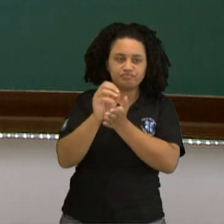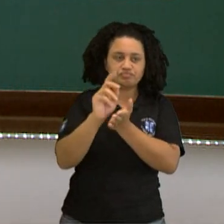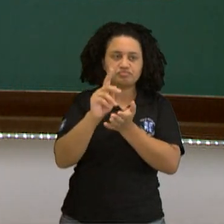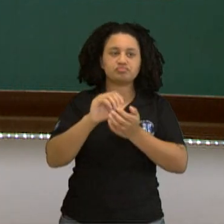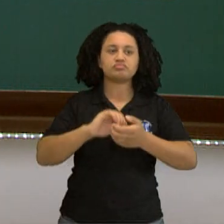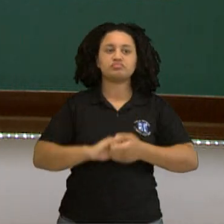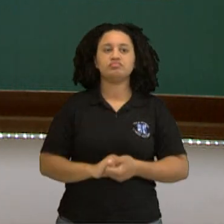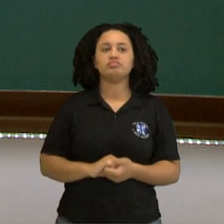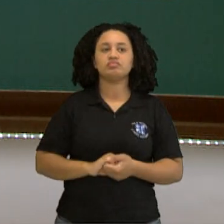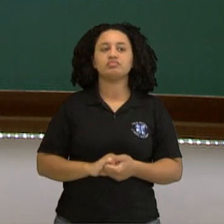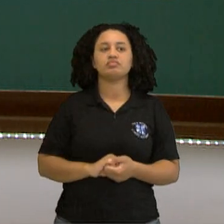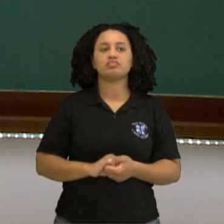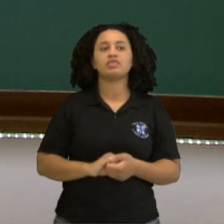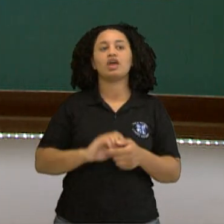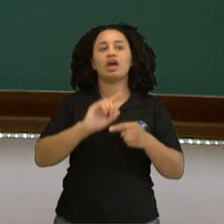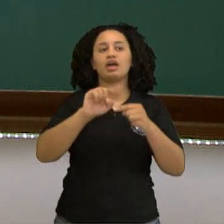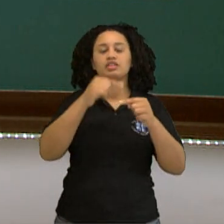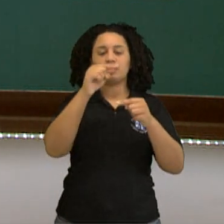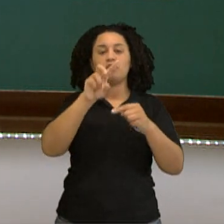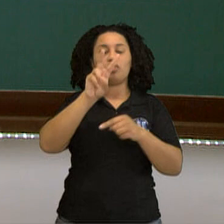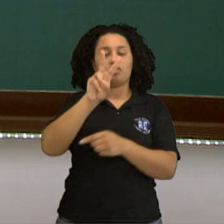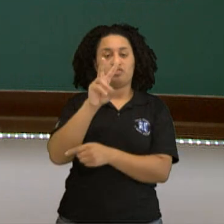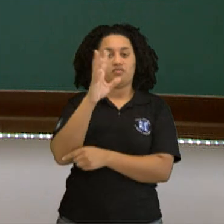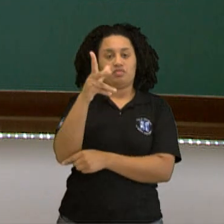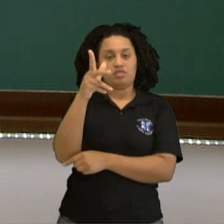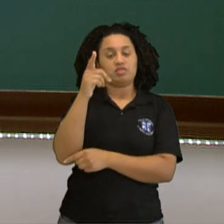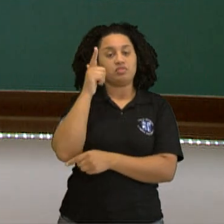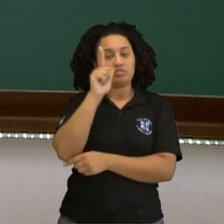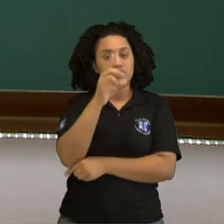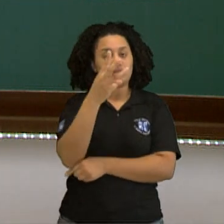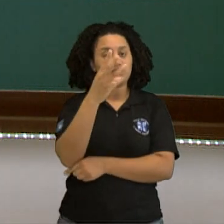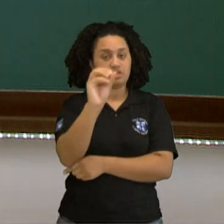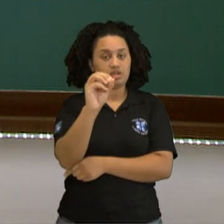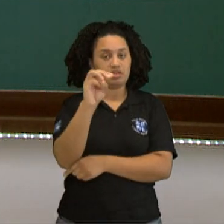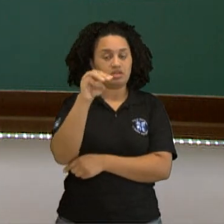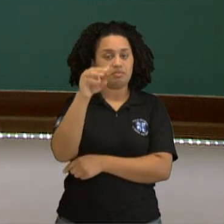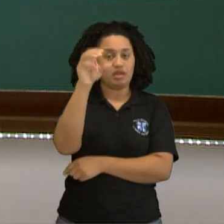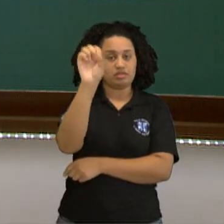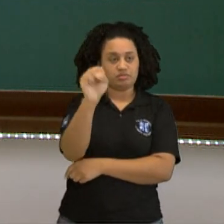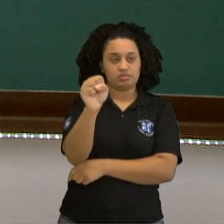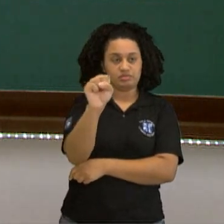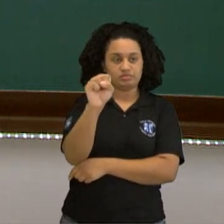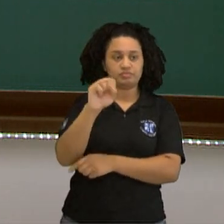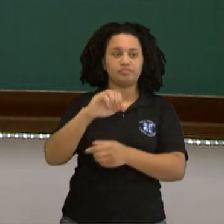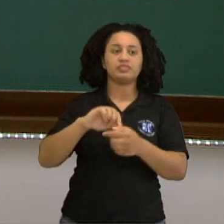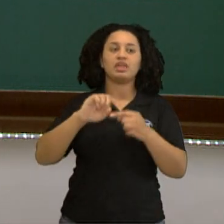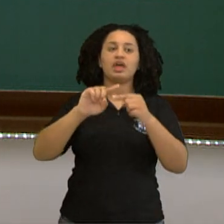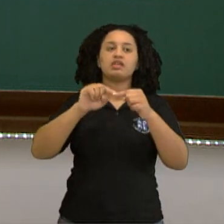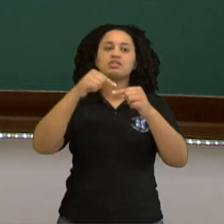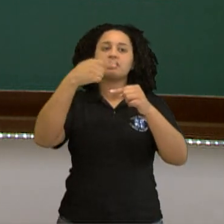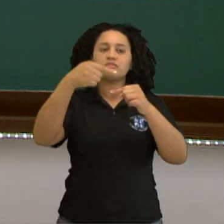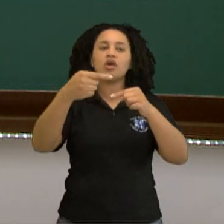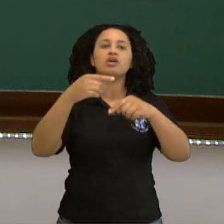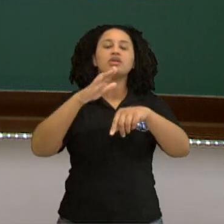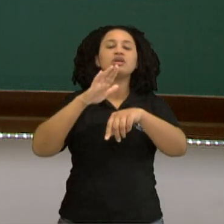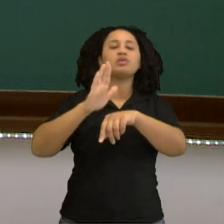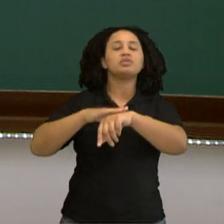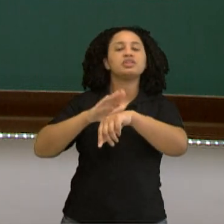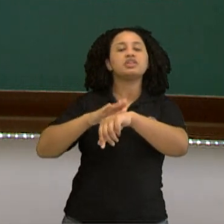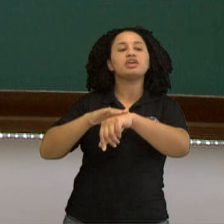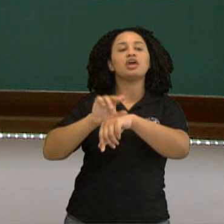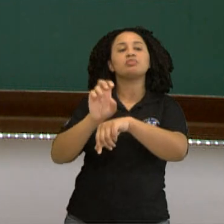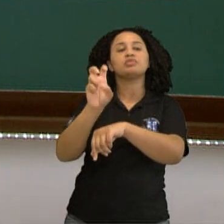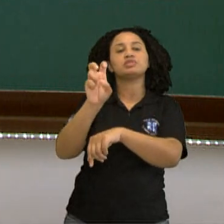ok? E depois a gente sabe que ele atingiu a velocidade de 30 metros por segundo, quando o tempo foi passado